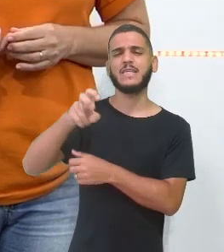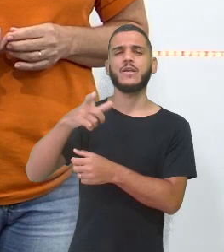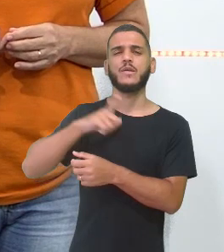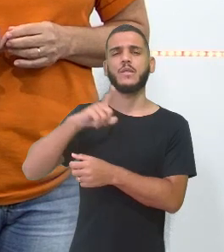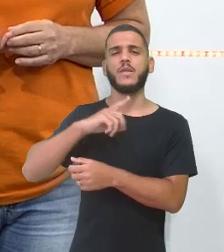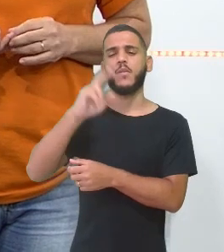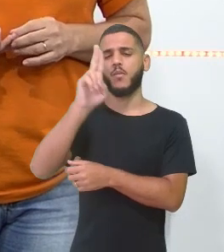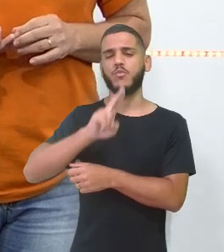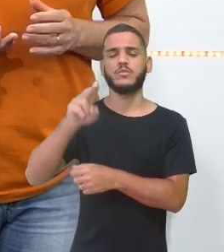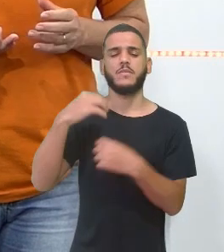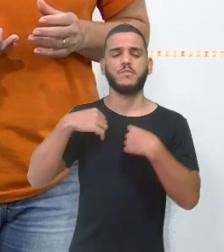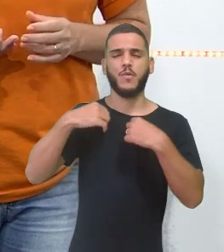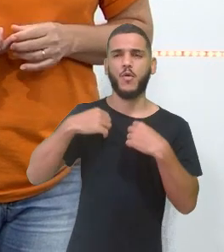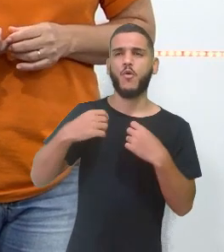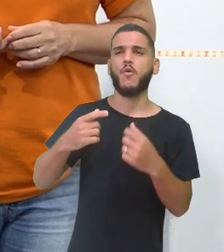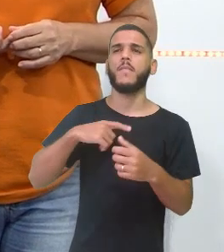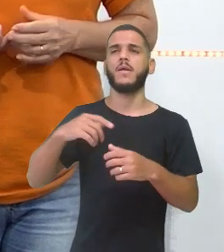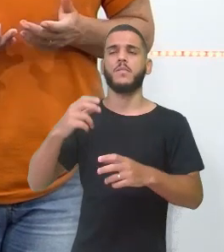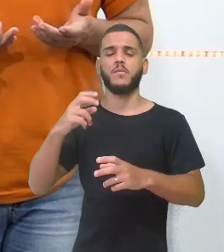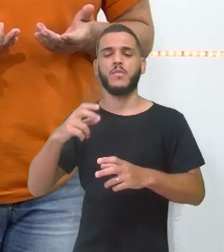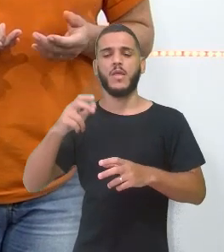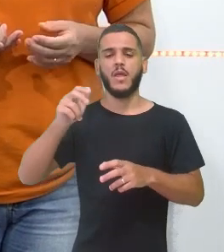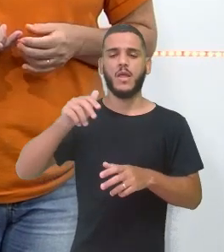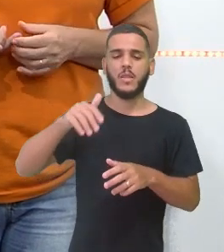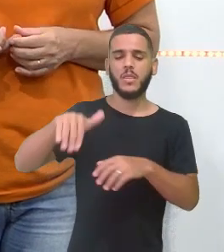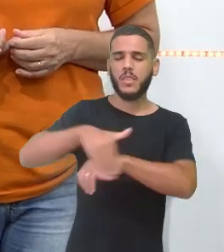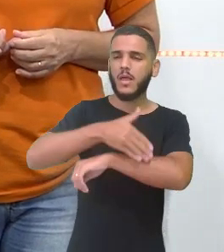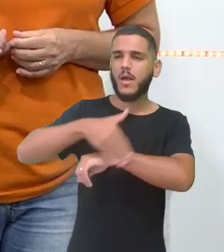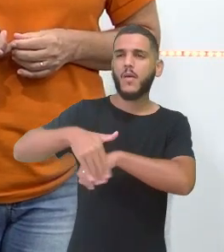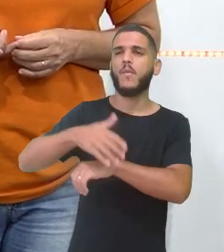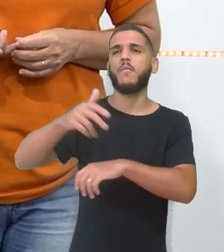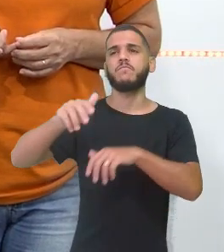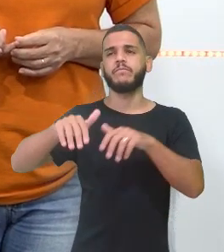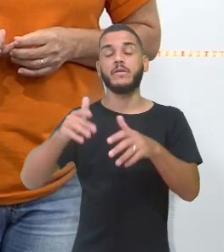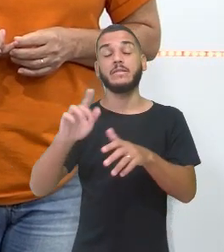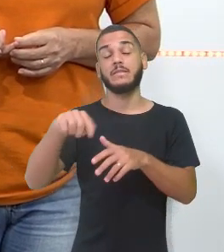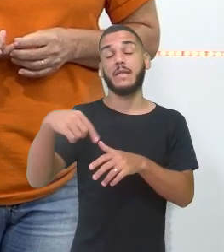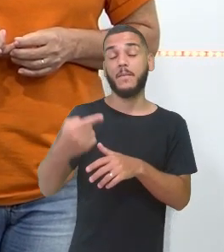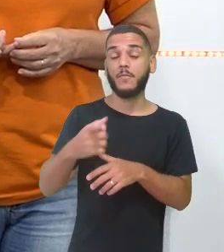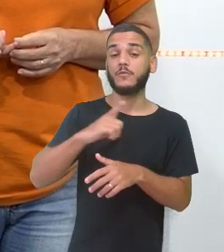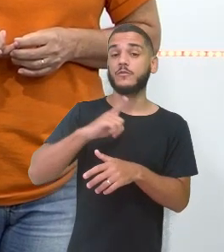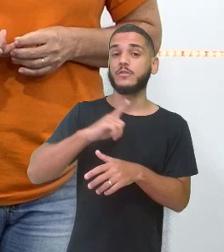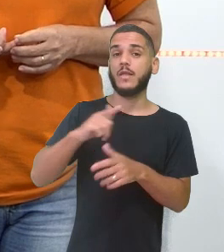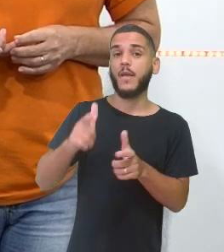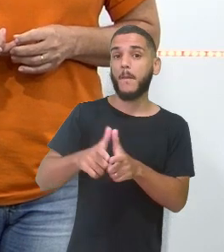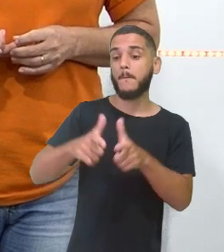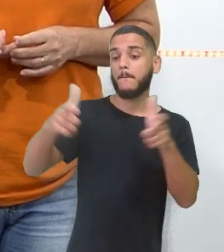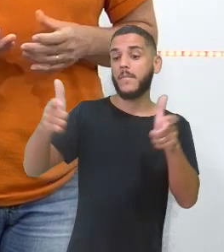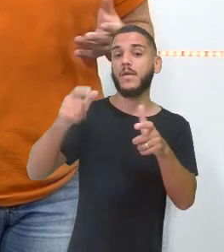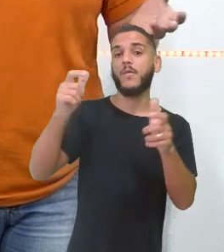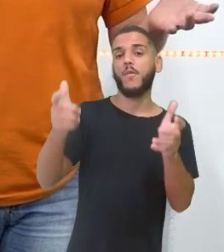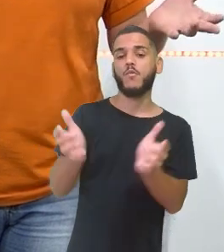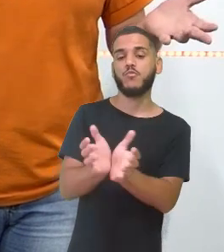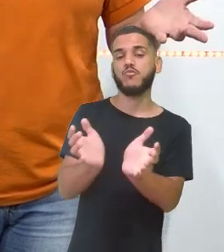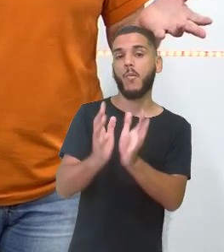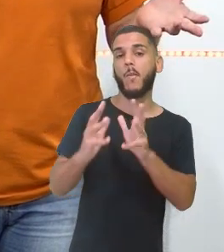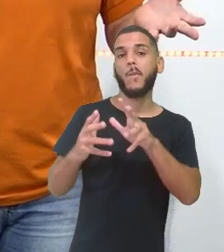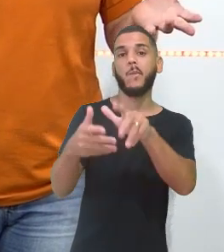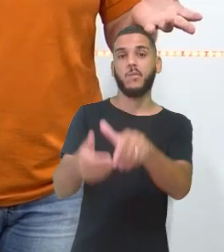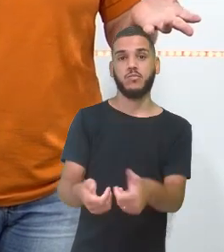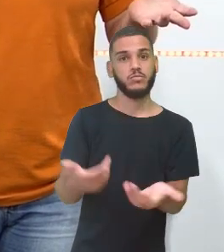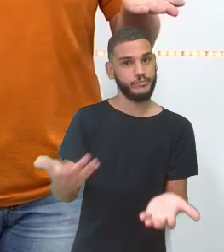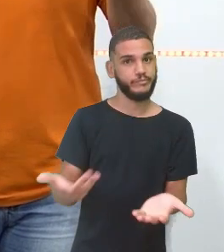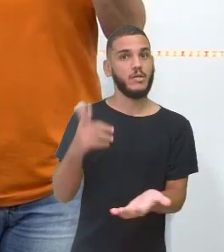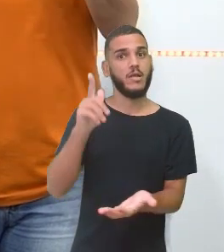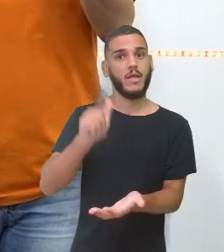do Recife. Com o passar dos anos, cresceu e se tornou o maior bloco de carnaval do mundo. Então, gente, não está falando de